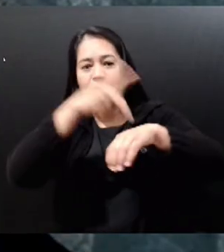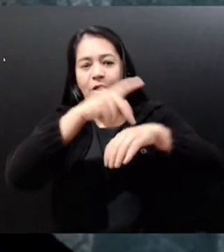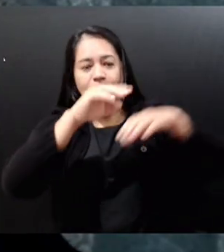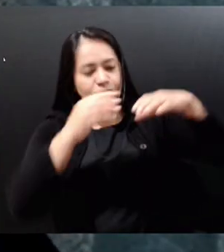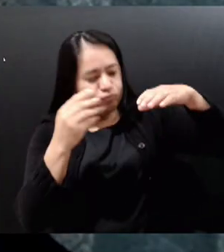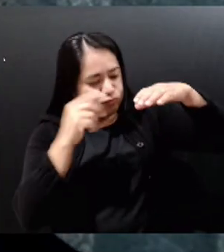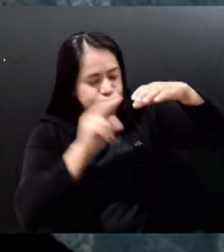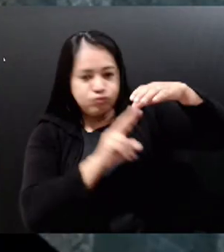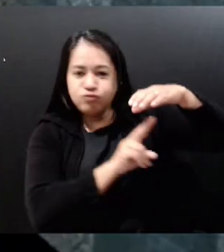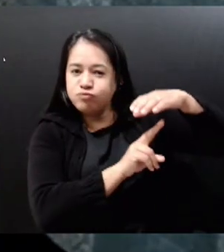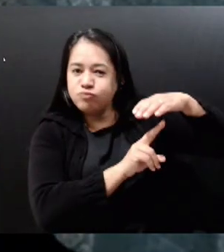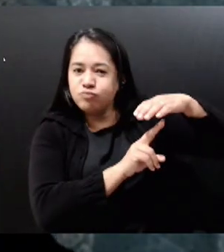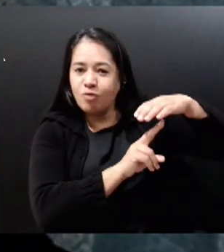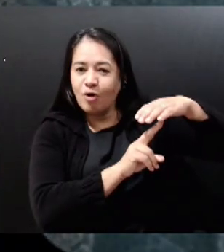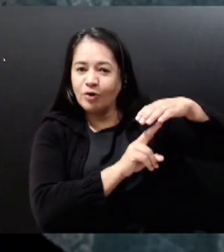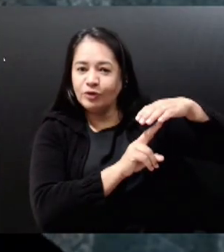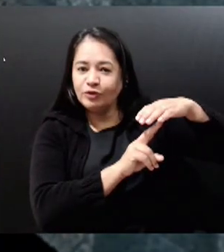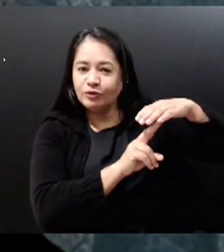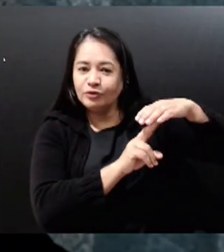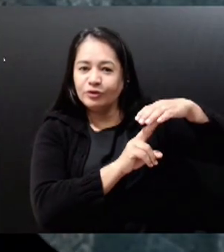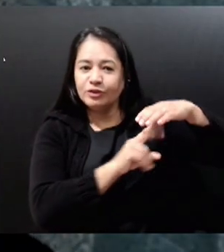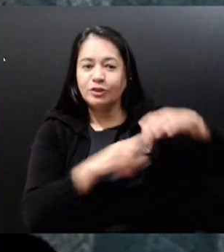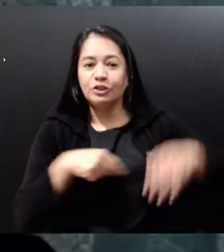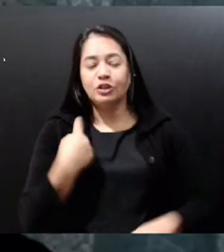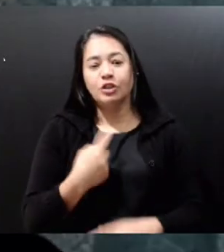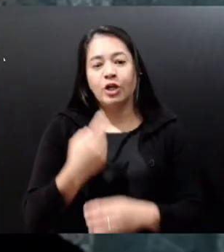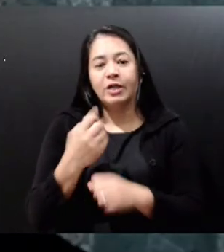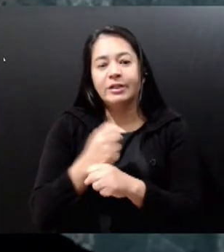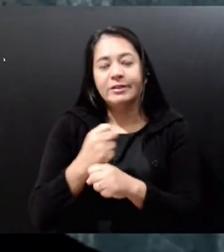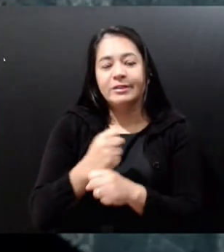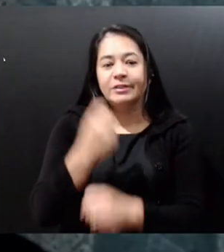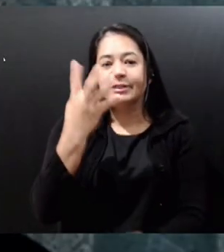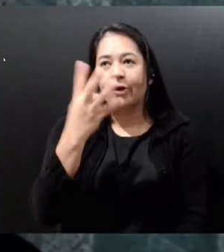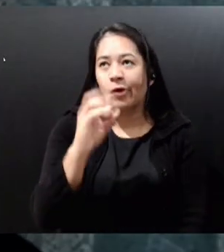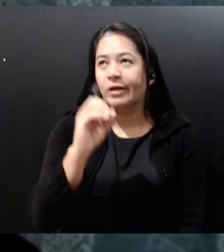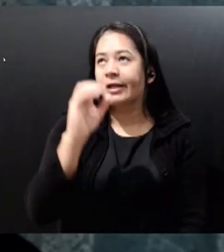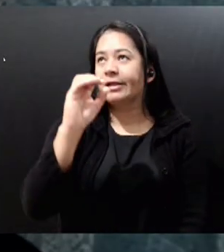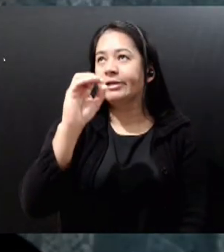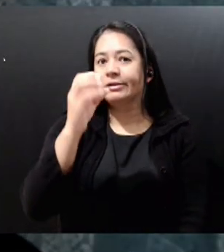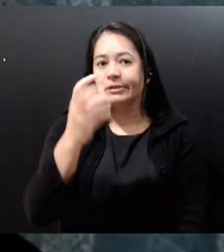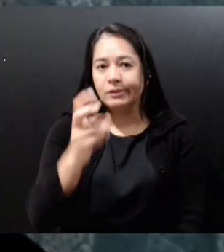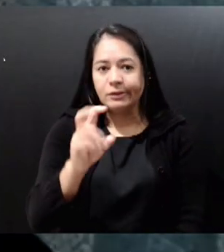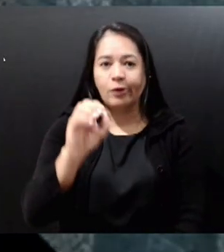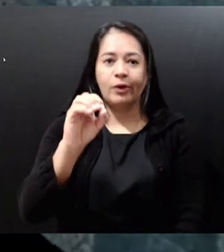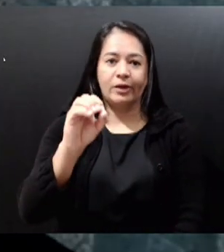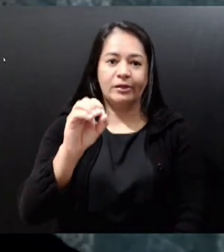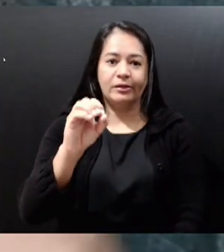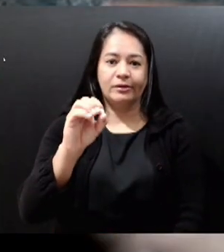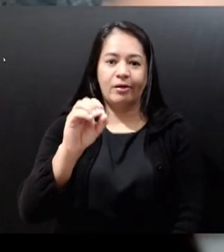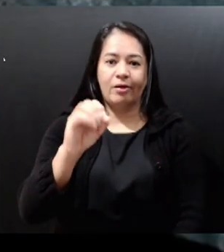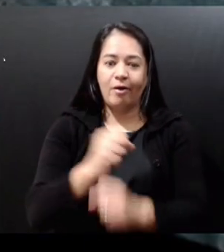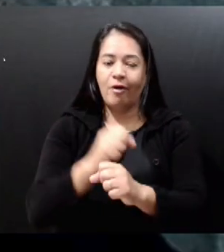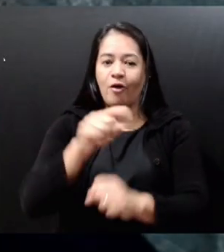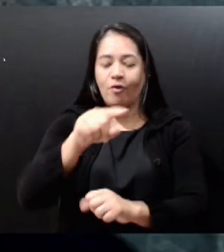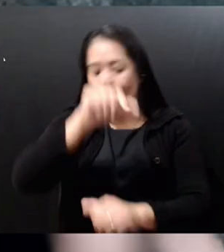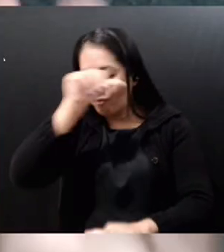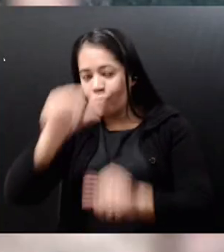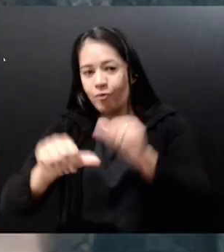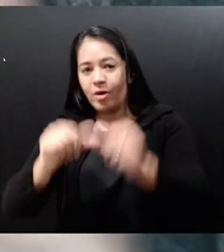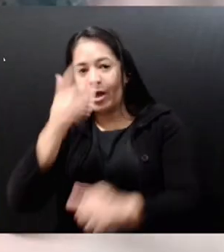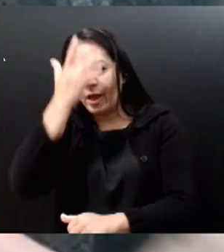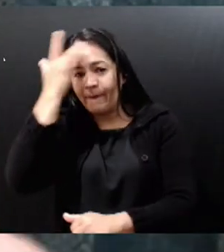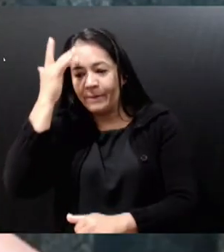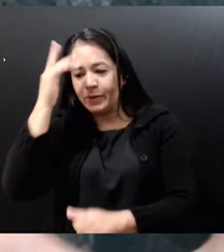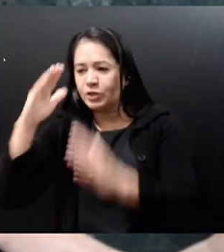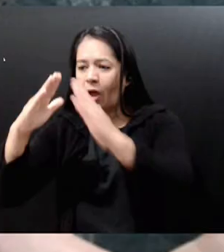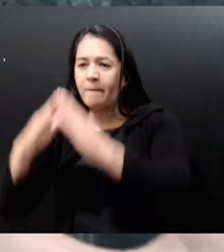quando a gente, em 40 anos, 50 anos, 60 anos, você tem uma mudança, as pessoas morando sozinhas,